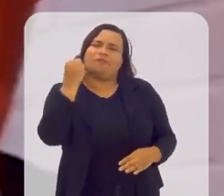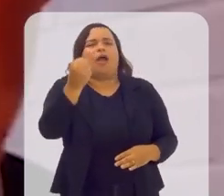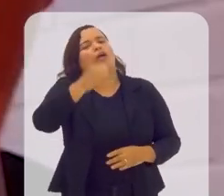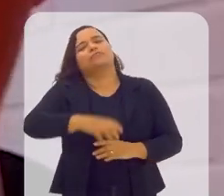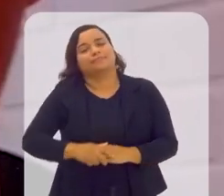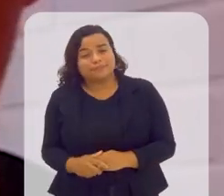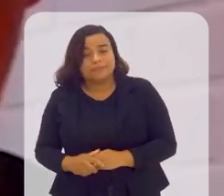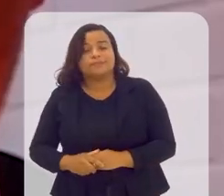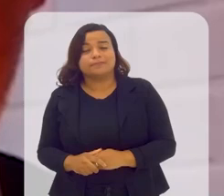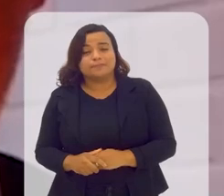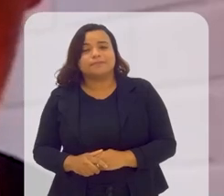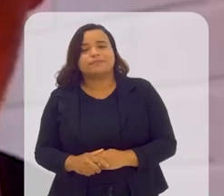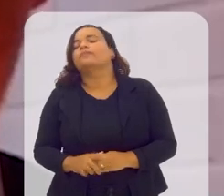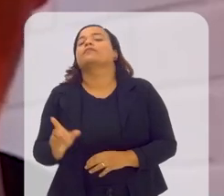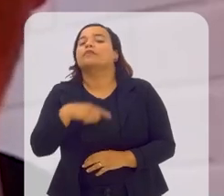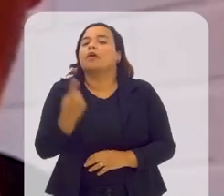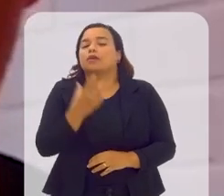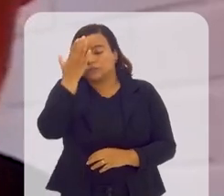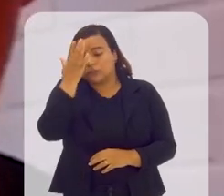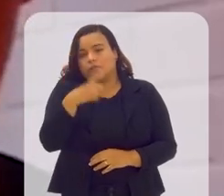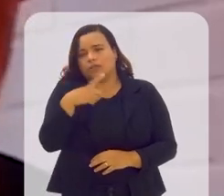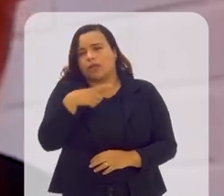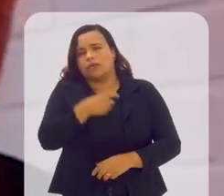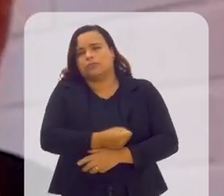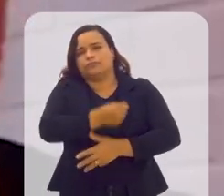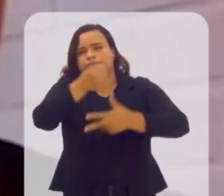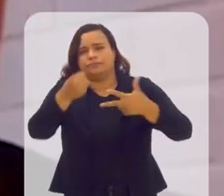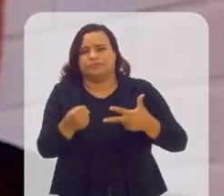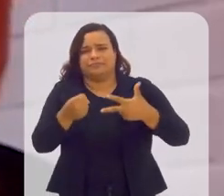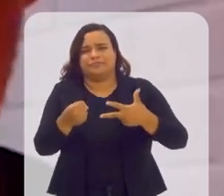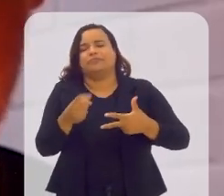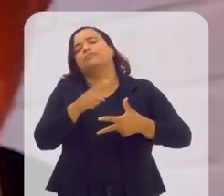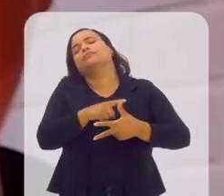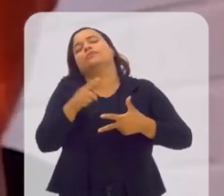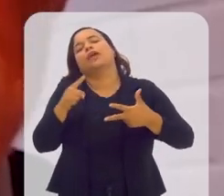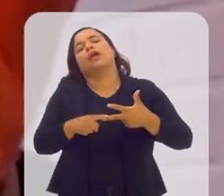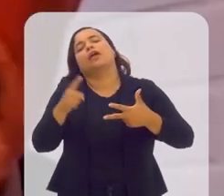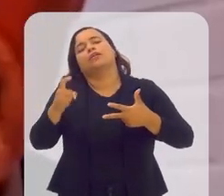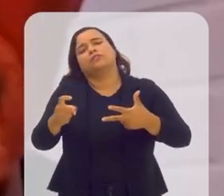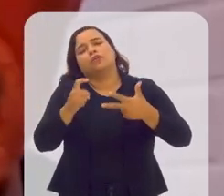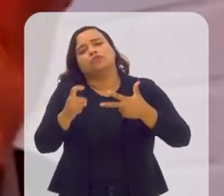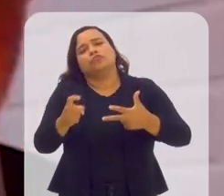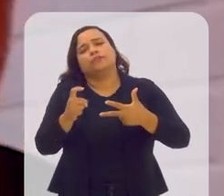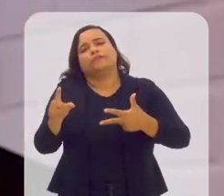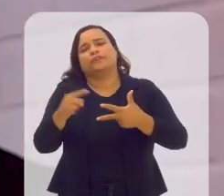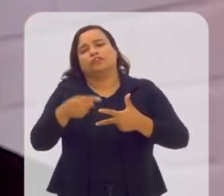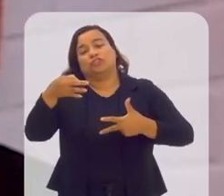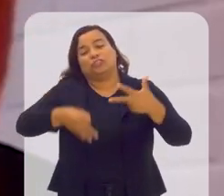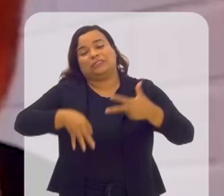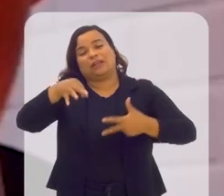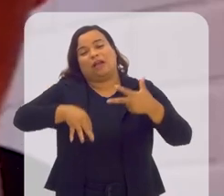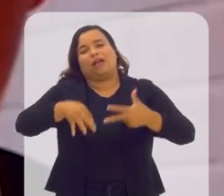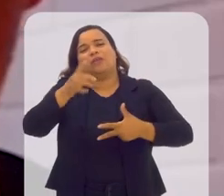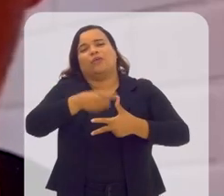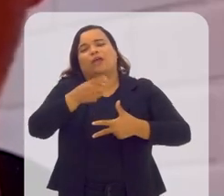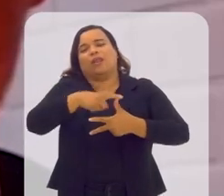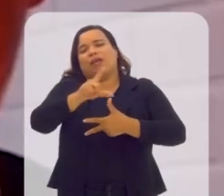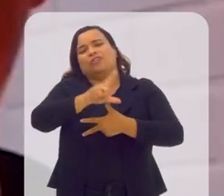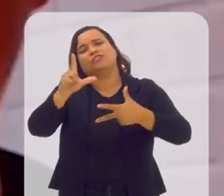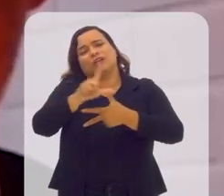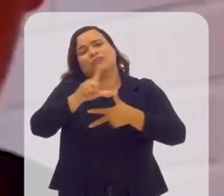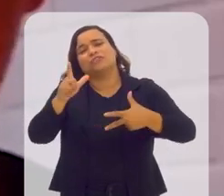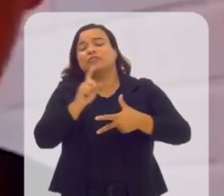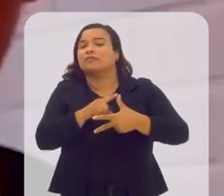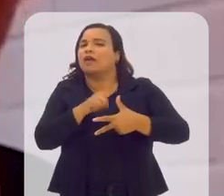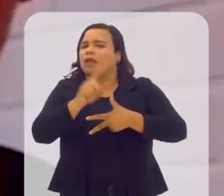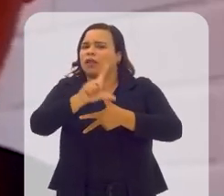é fundamental. Tá? Nós temos três poderes, né? O executivo, o judiciário e o legislativo. Eu acho